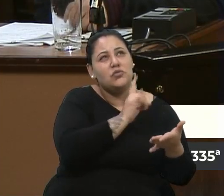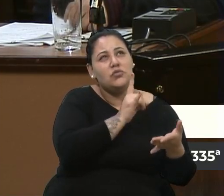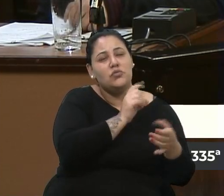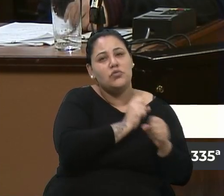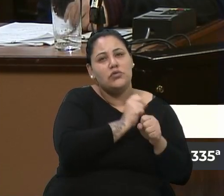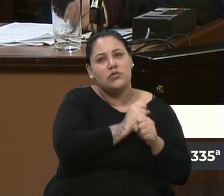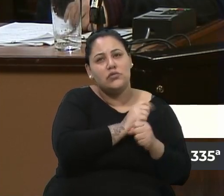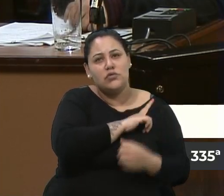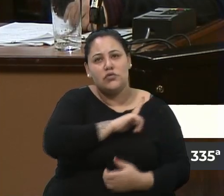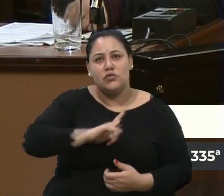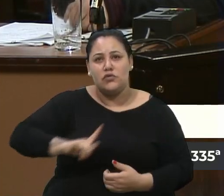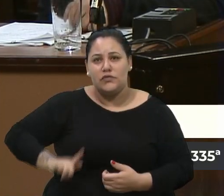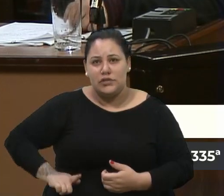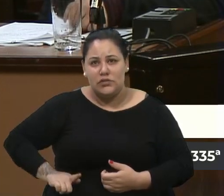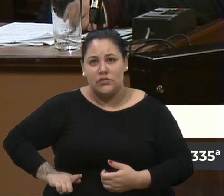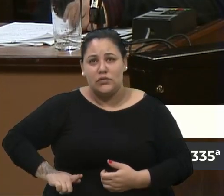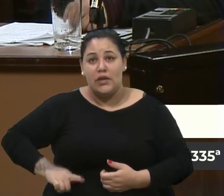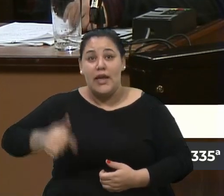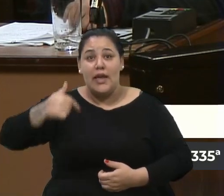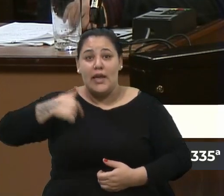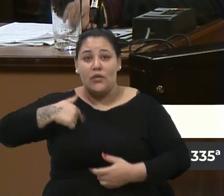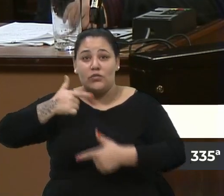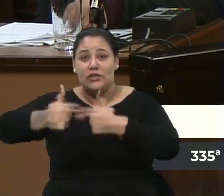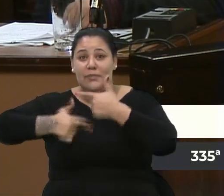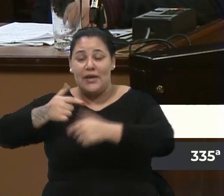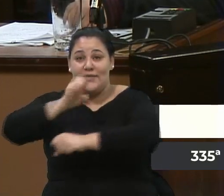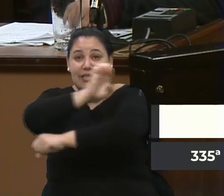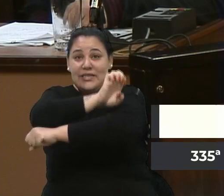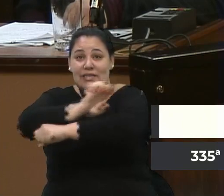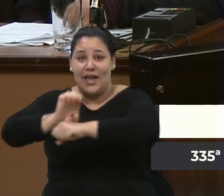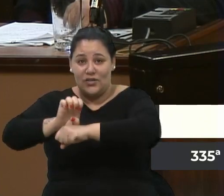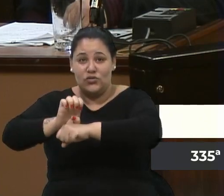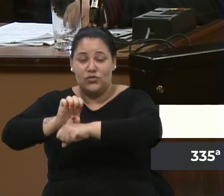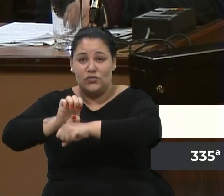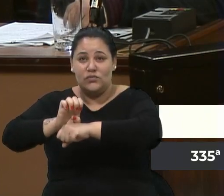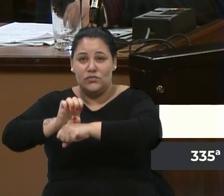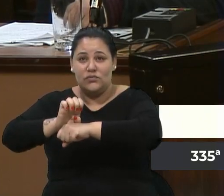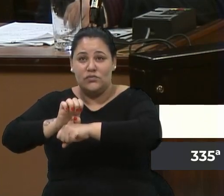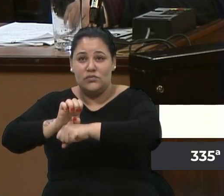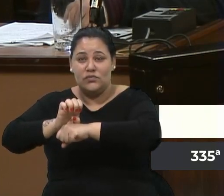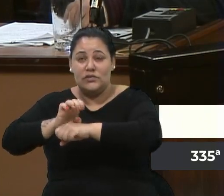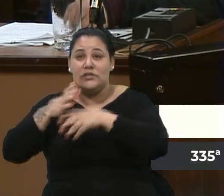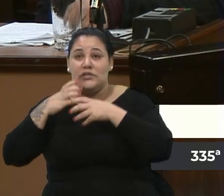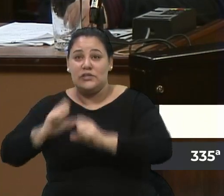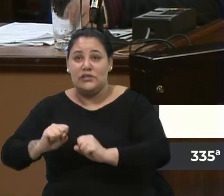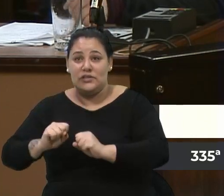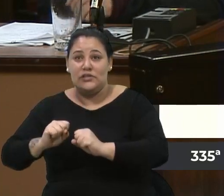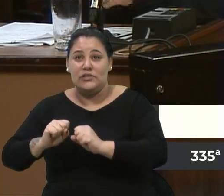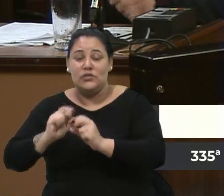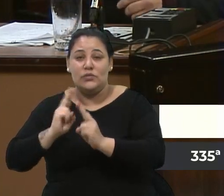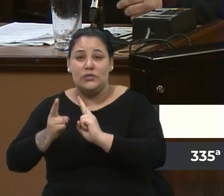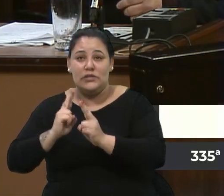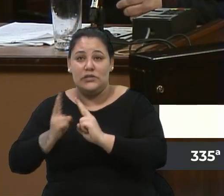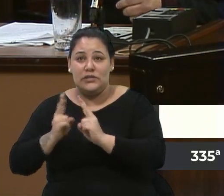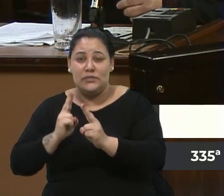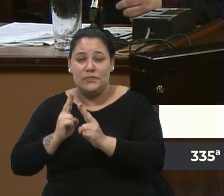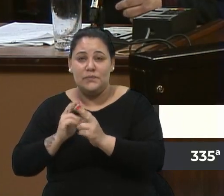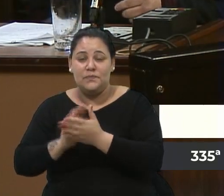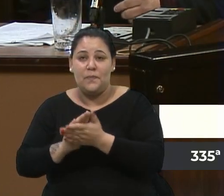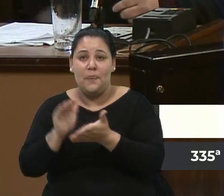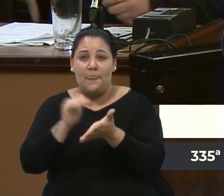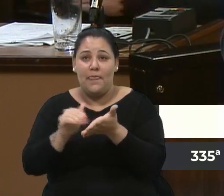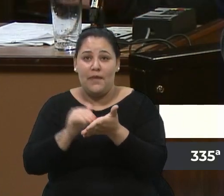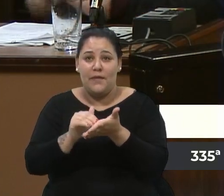que eu me tornei estagiário da Secretaria Municipal do Urbanismo na fiscalização. O secretário à época era o Francisco de Assis